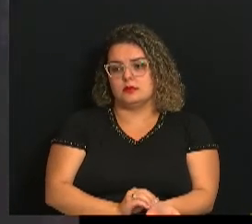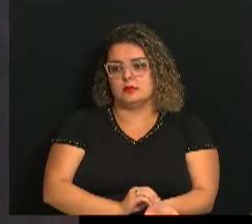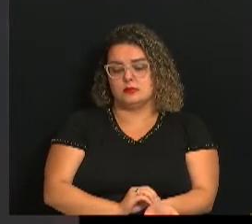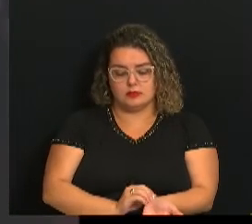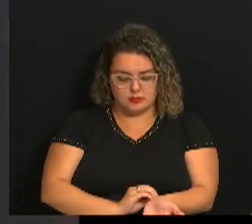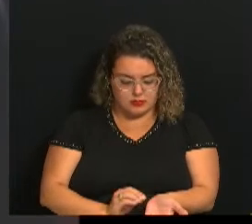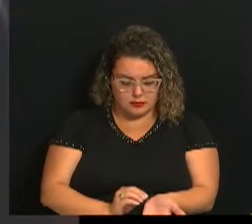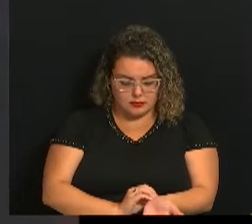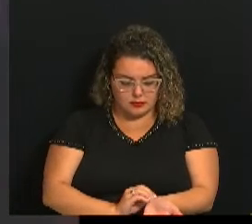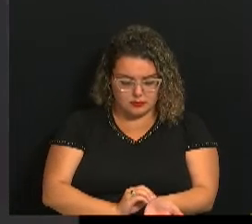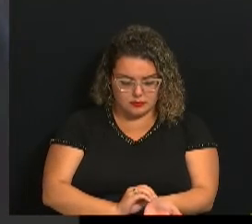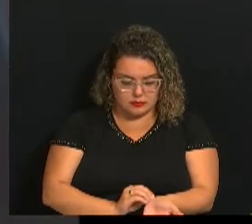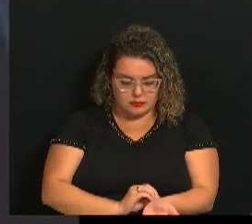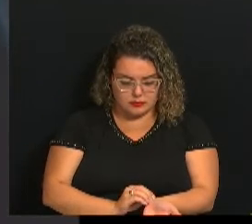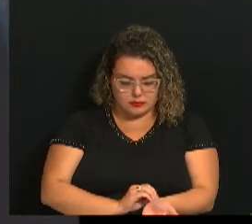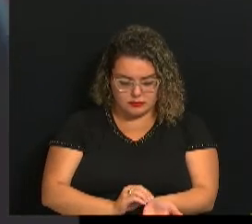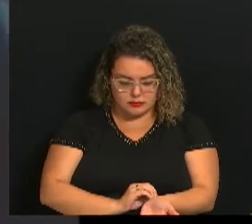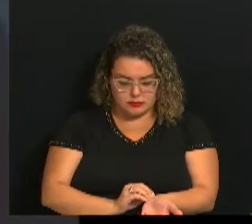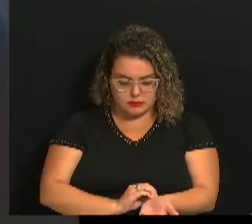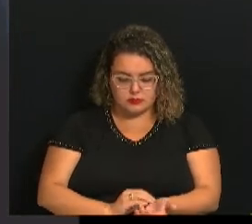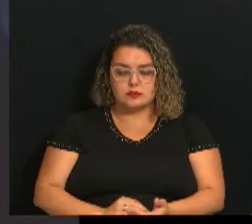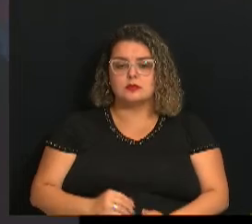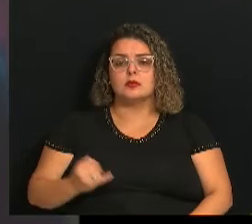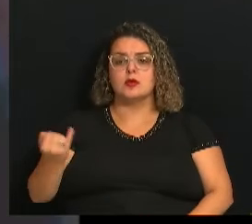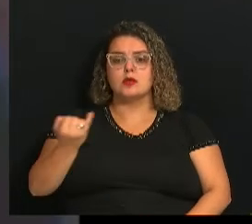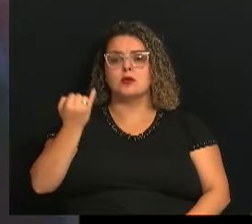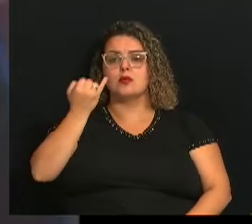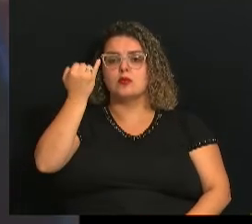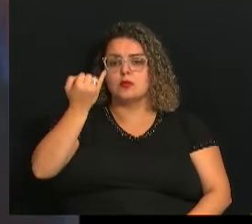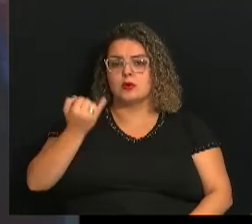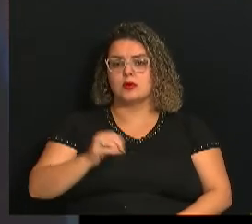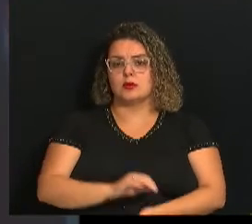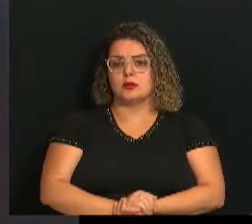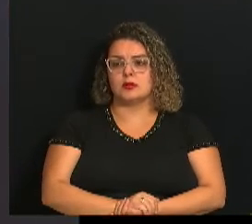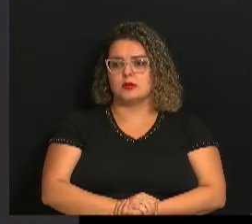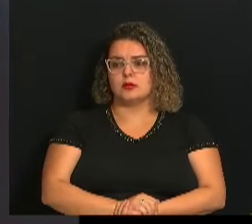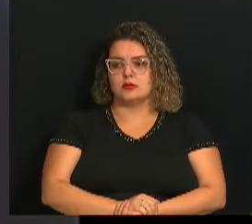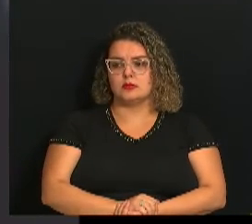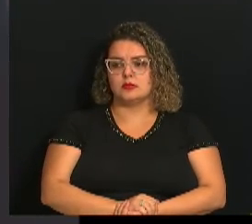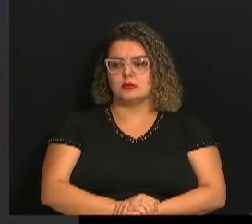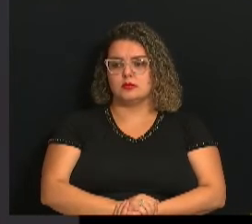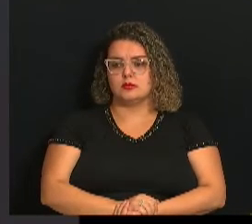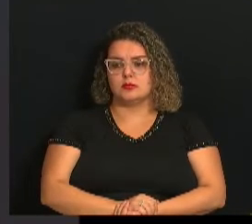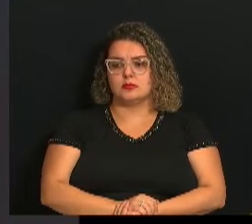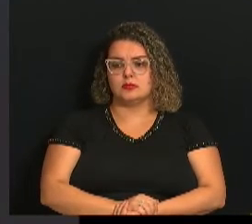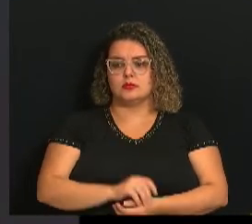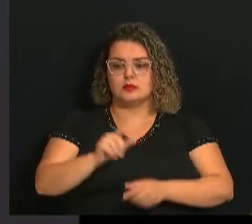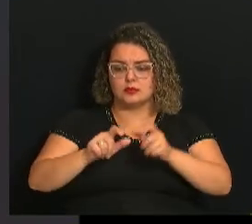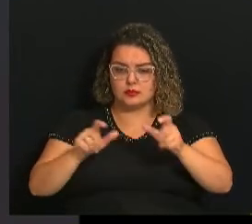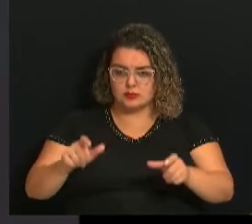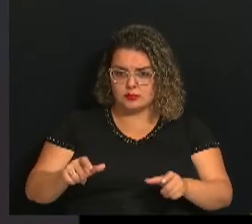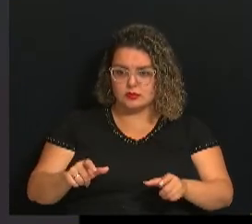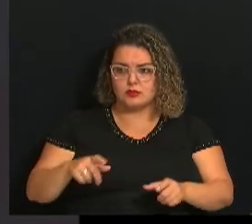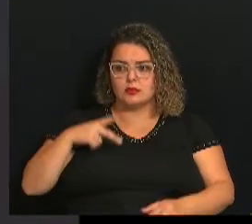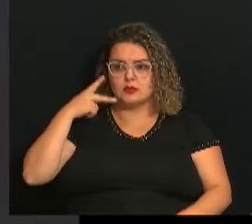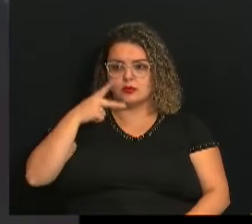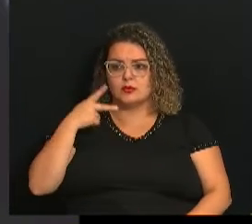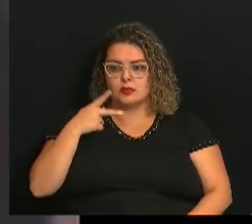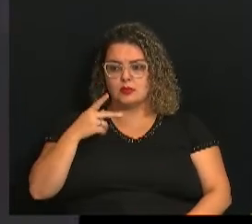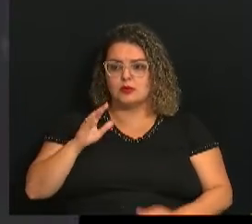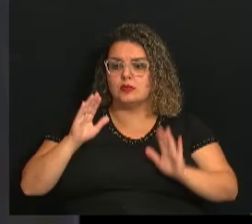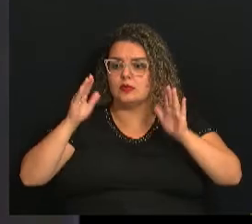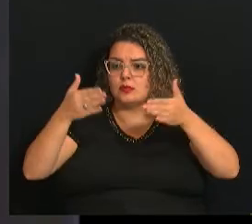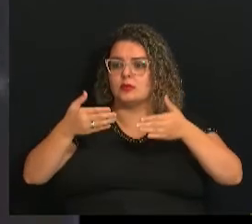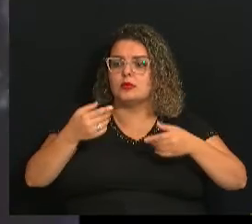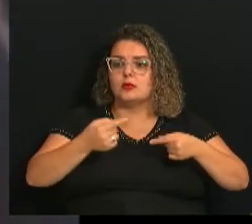Fundamental. Então, tem a iniciativa desses sujeitos públicos e uma política pública de cultura voltada para